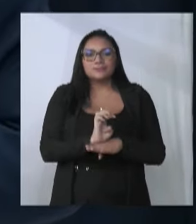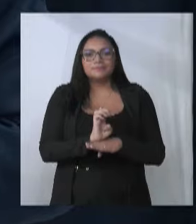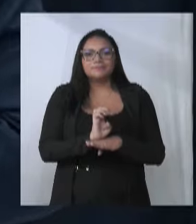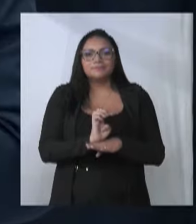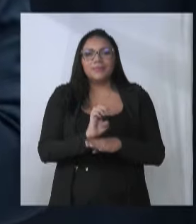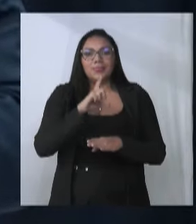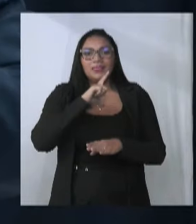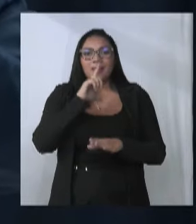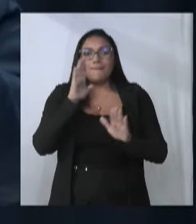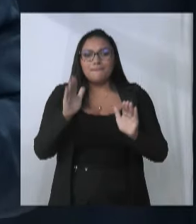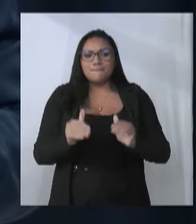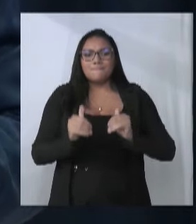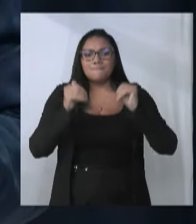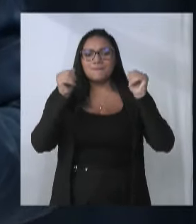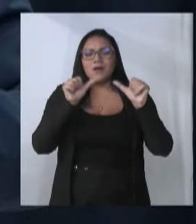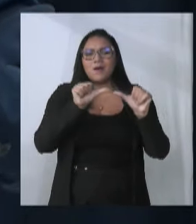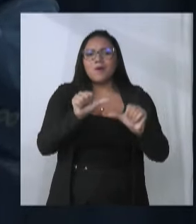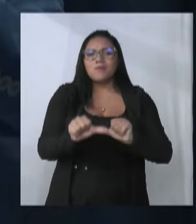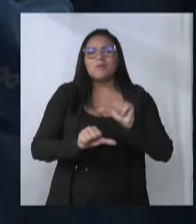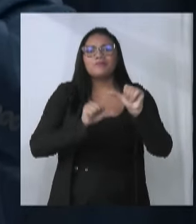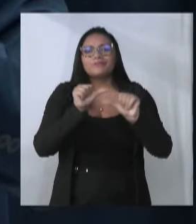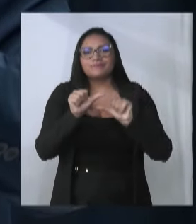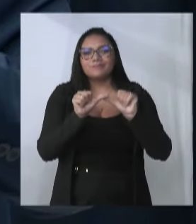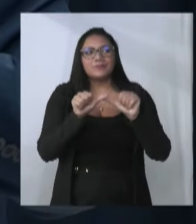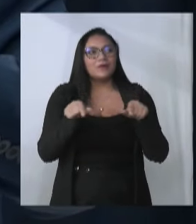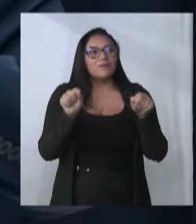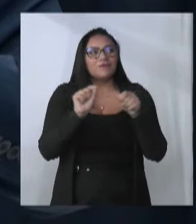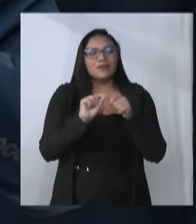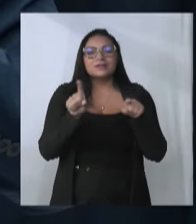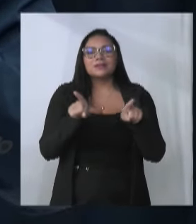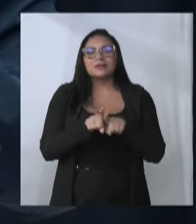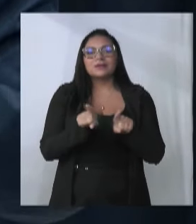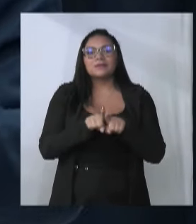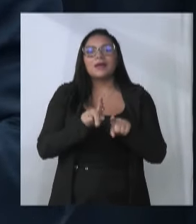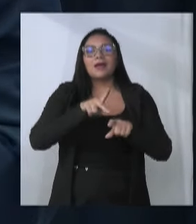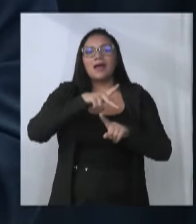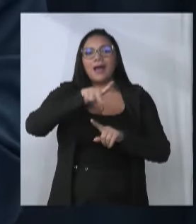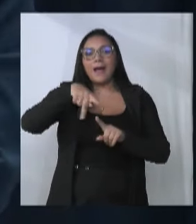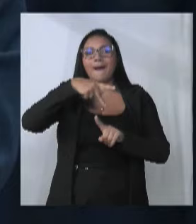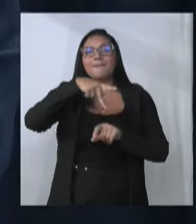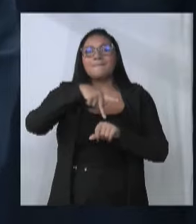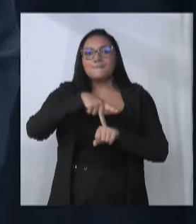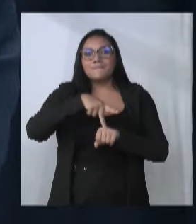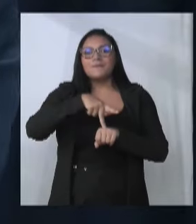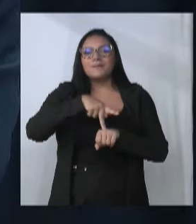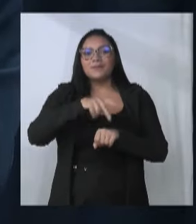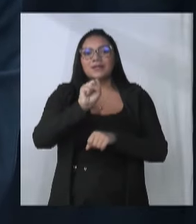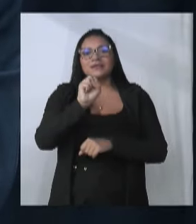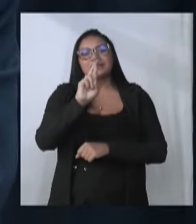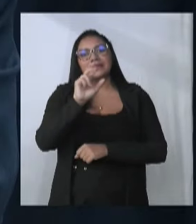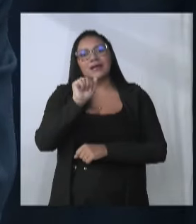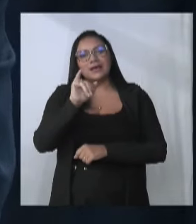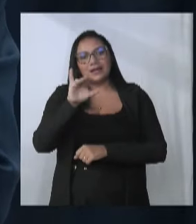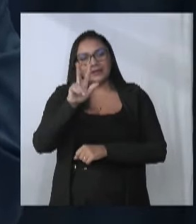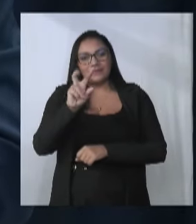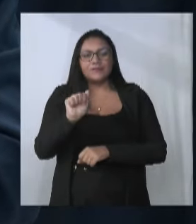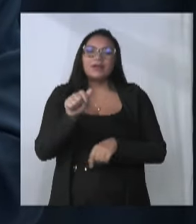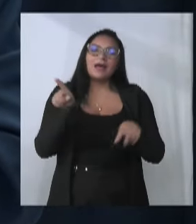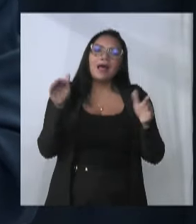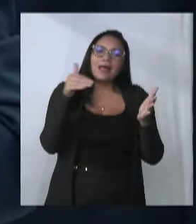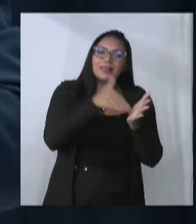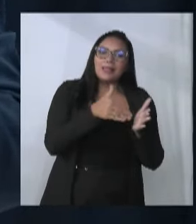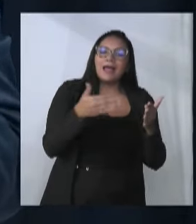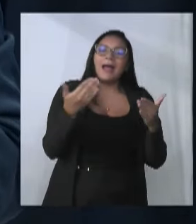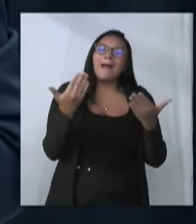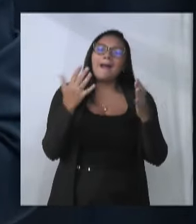Teresina. Vamos também fazer da Praça Saraiva até a Praça João Luiz Ferreira, passando até a Praça da